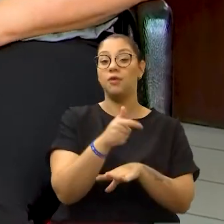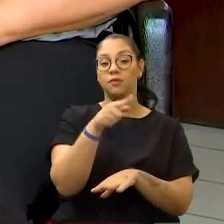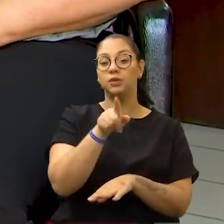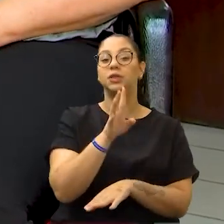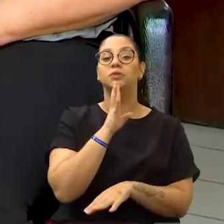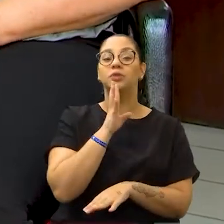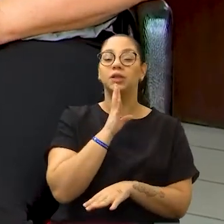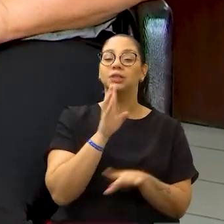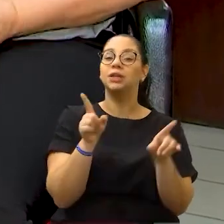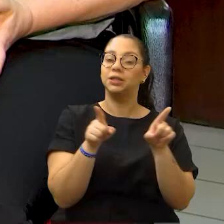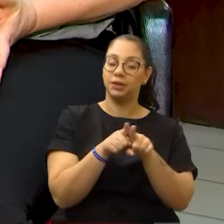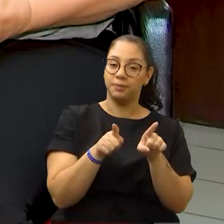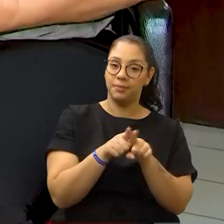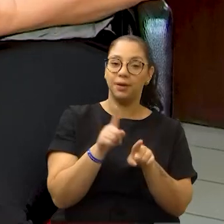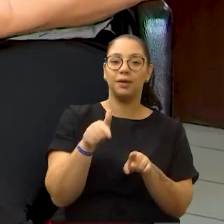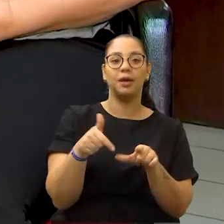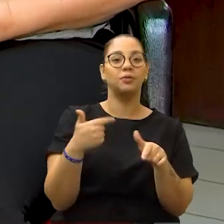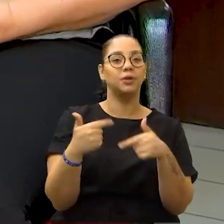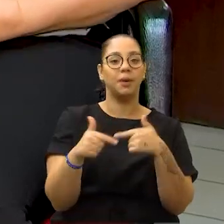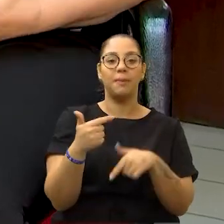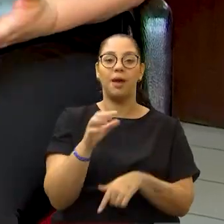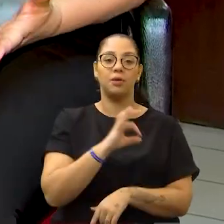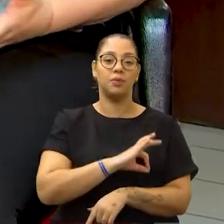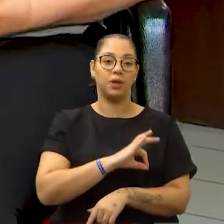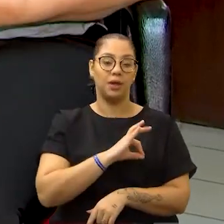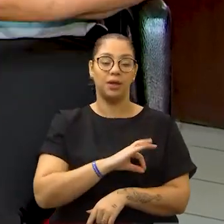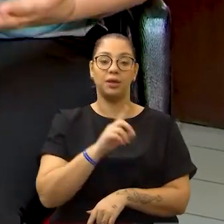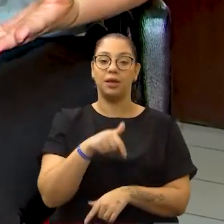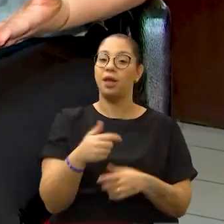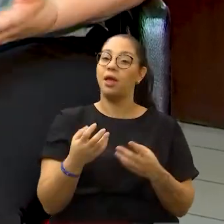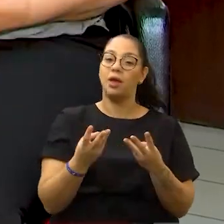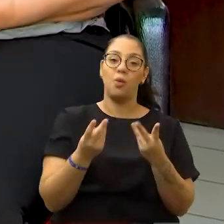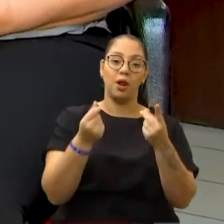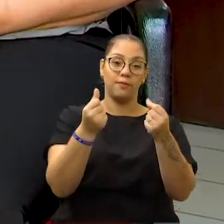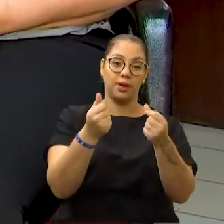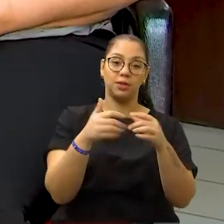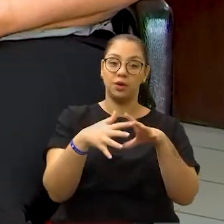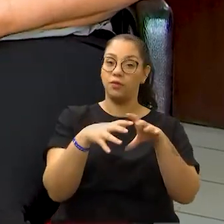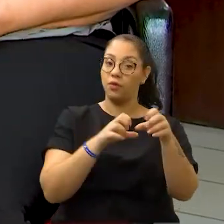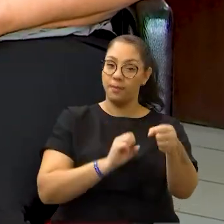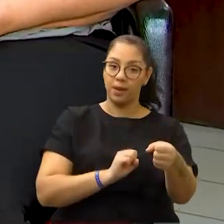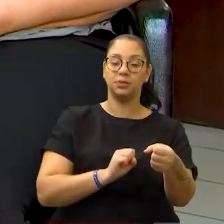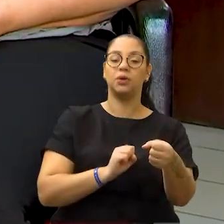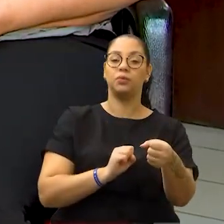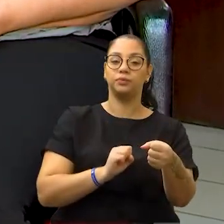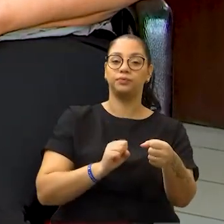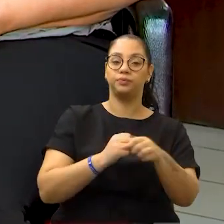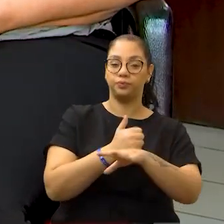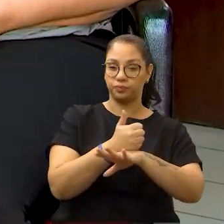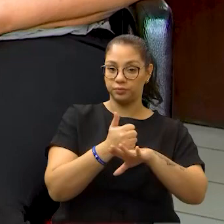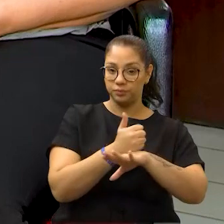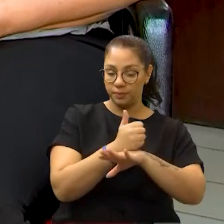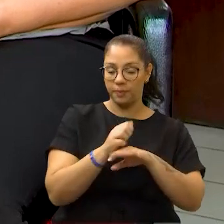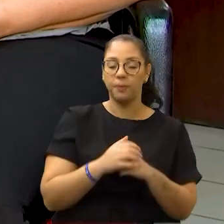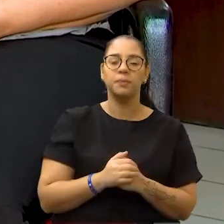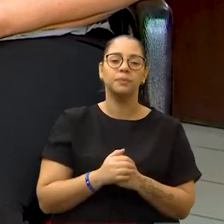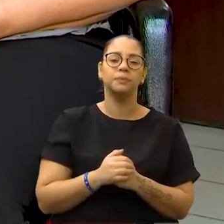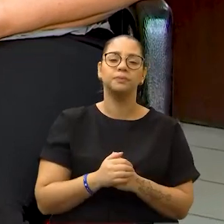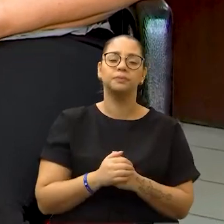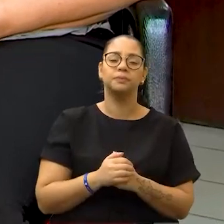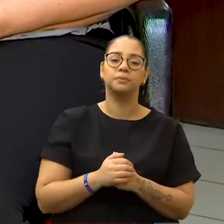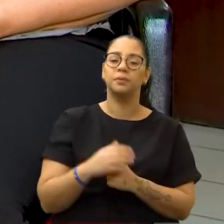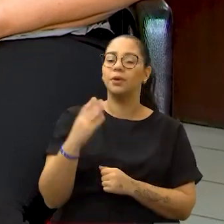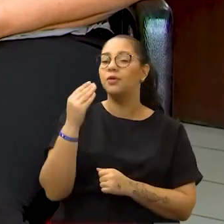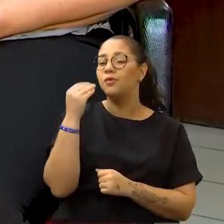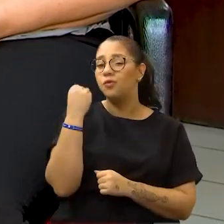também esse trabalho e renda, que é qualificação, formação. A vulnerabilidade